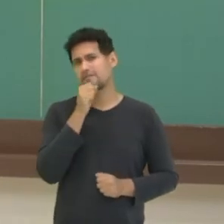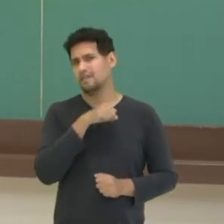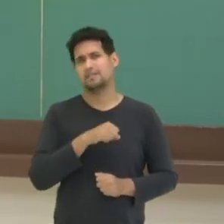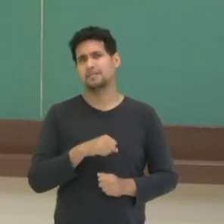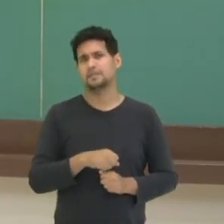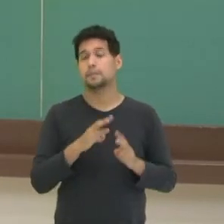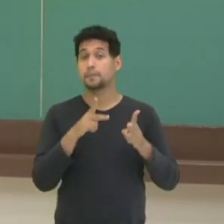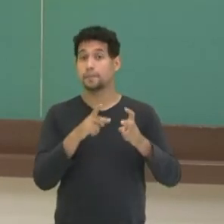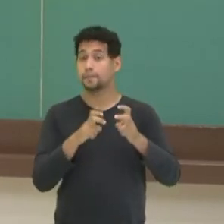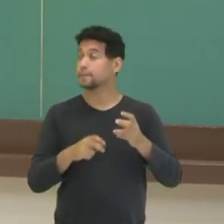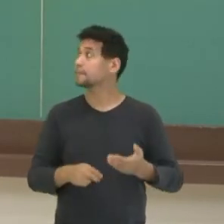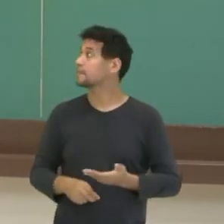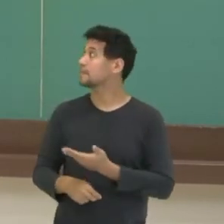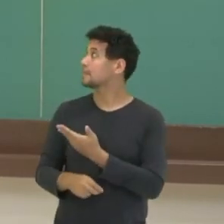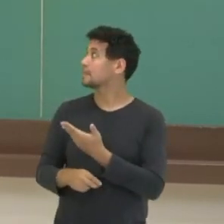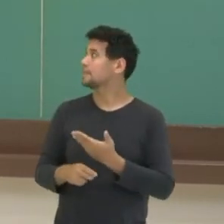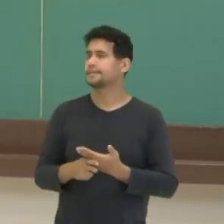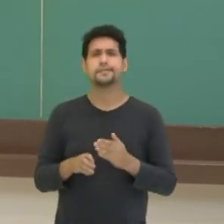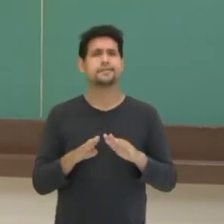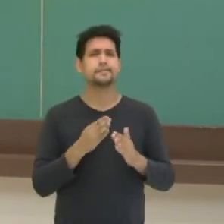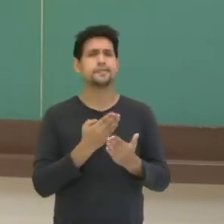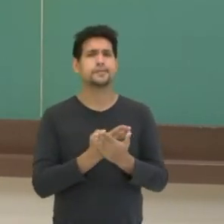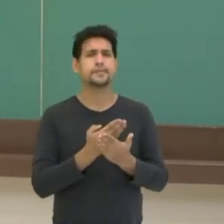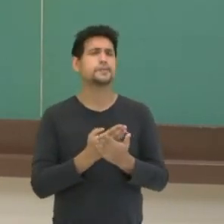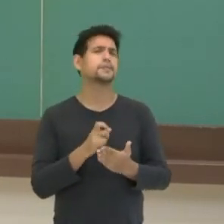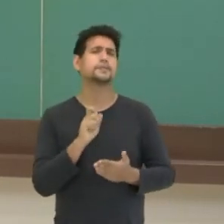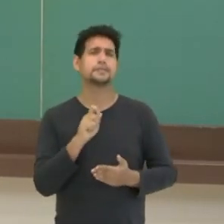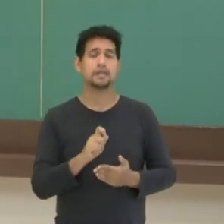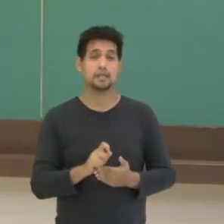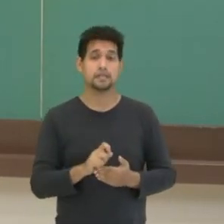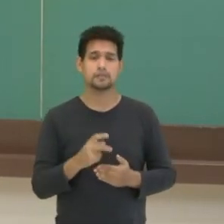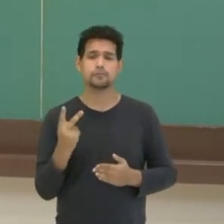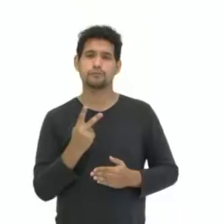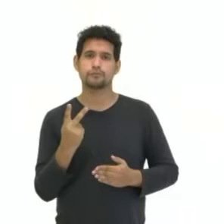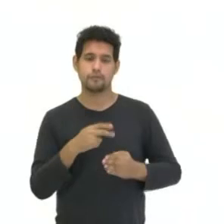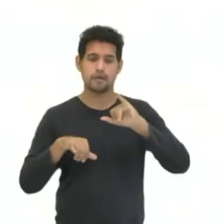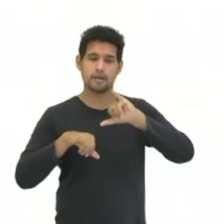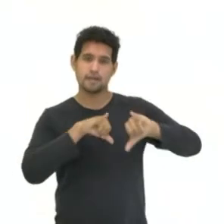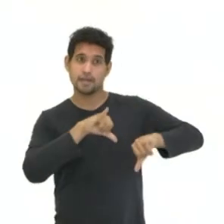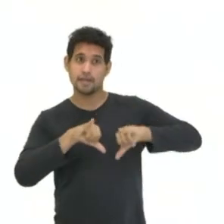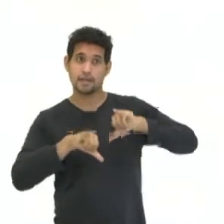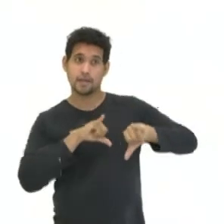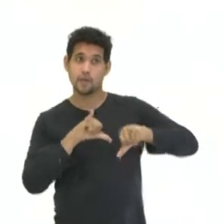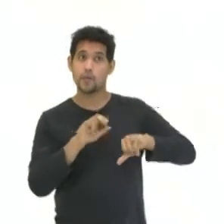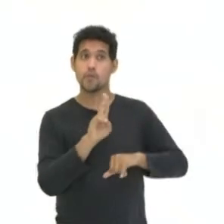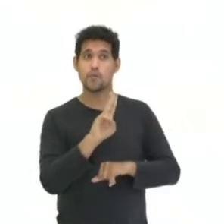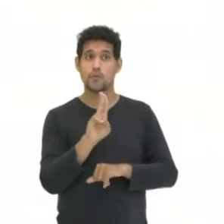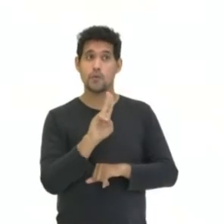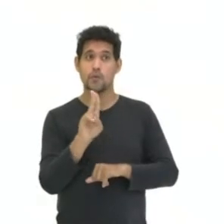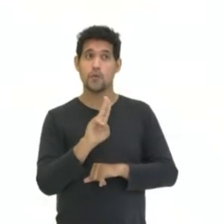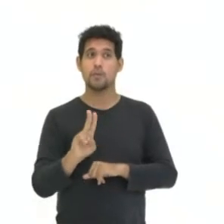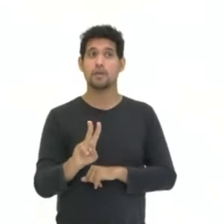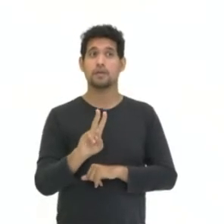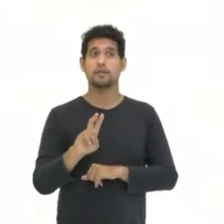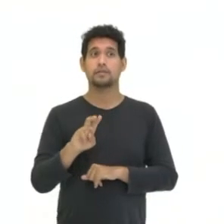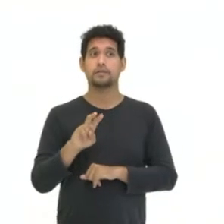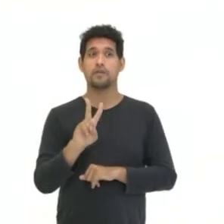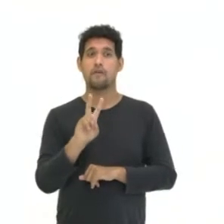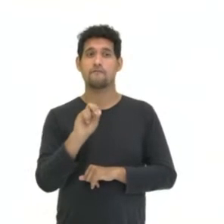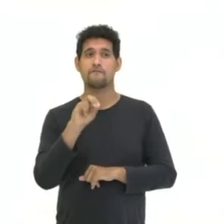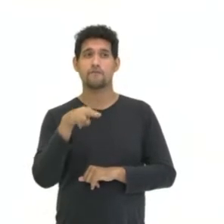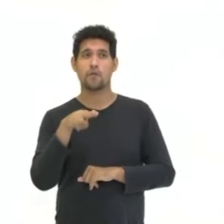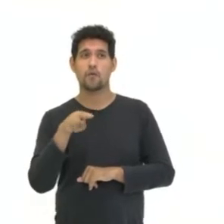Observe, remonta aos estudos desses dois químicos, von Liebig e Friedrich Müller.